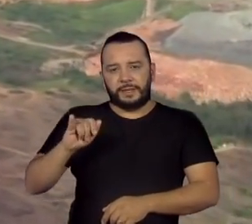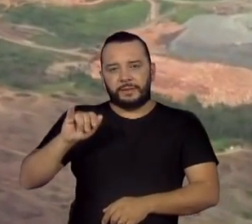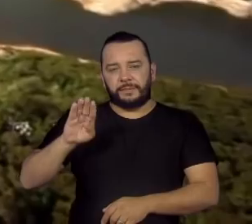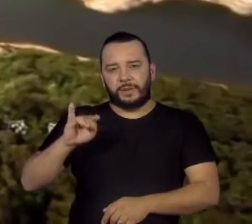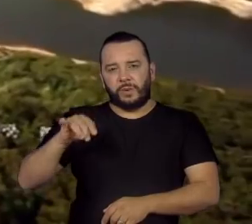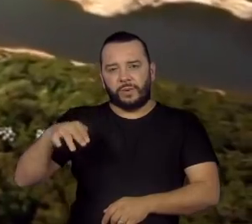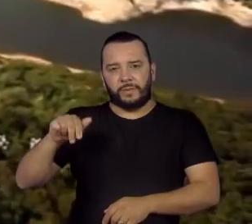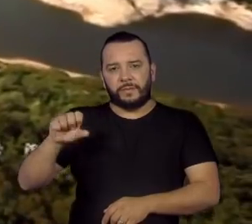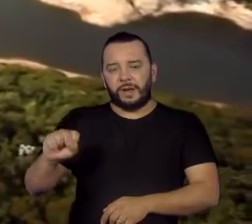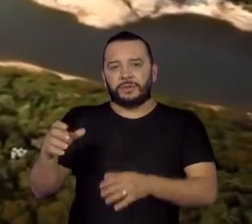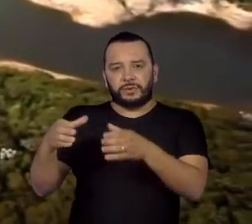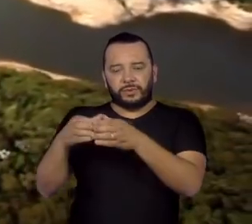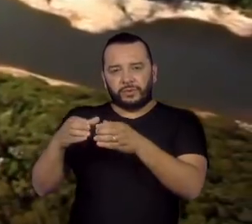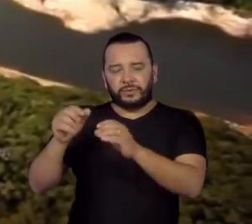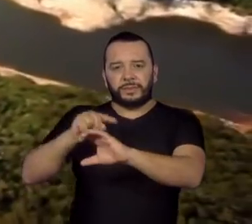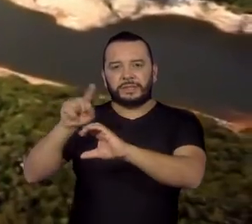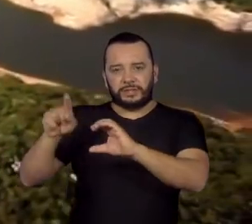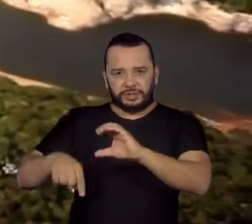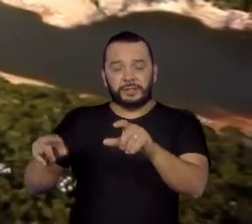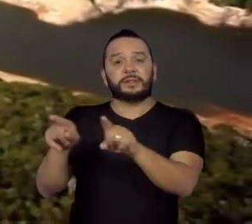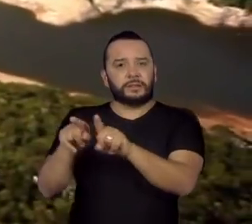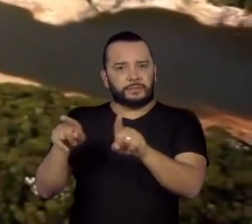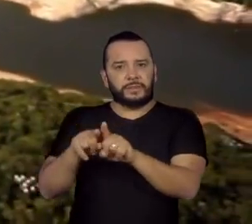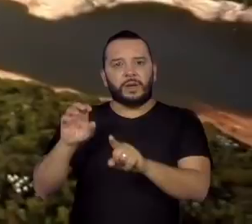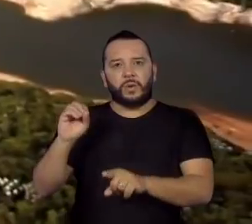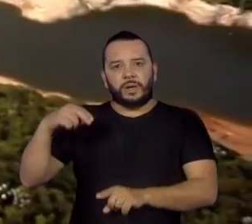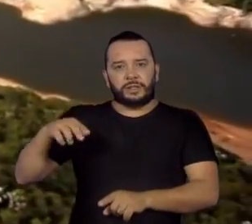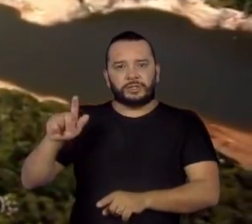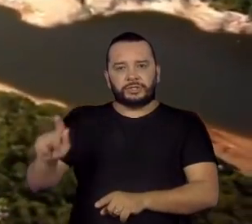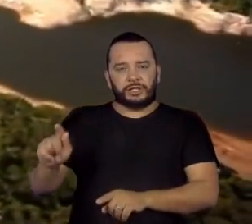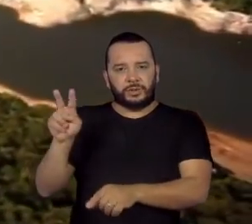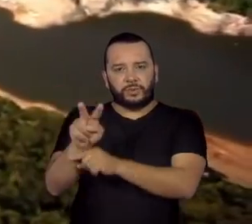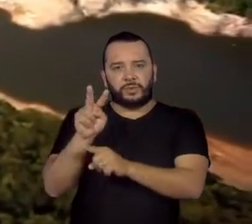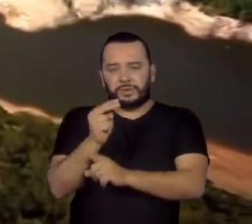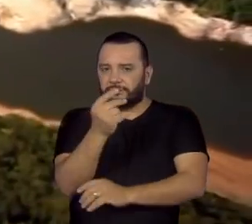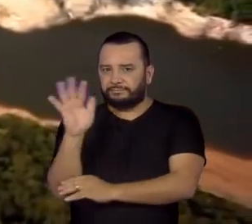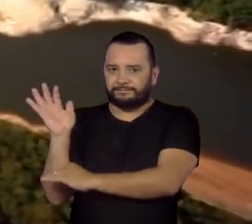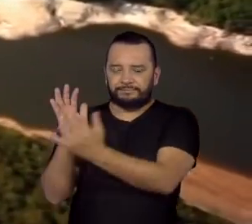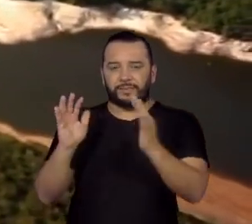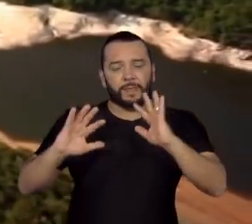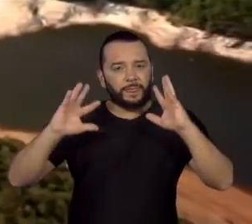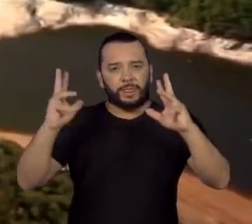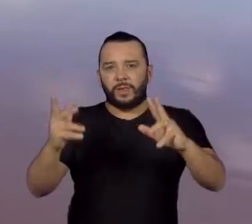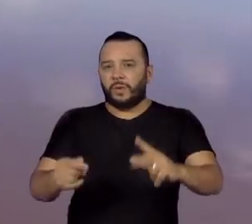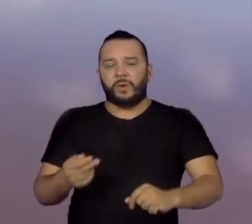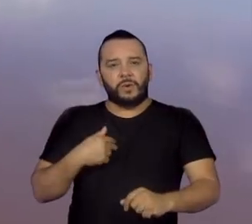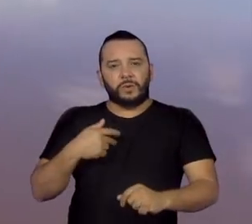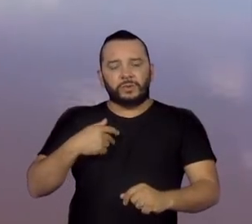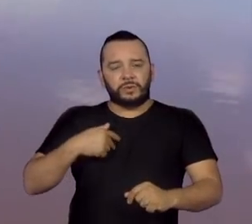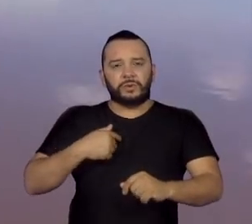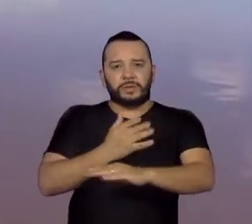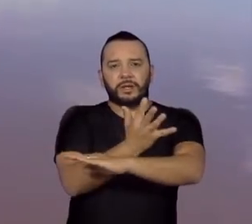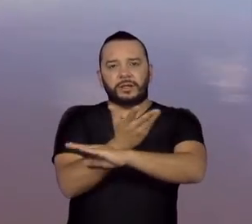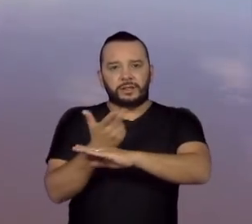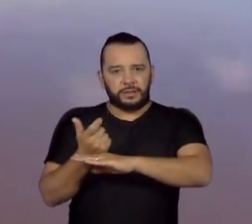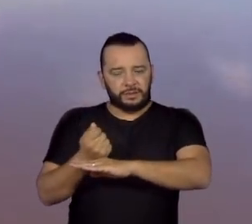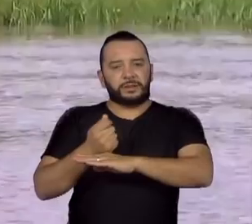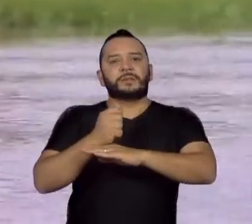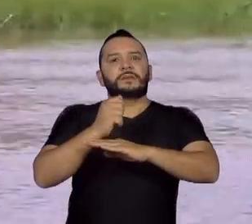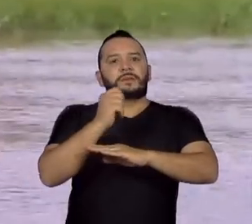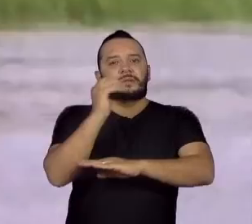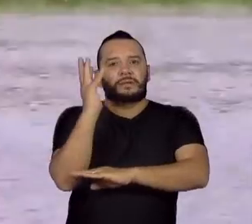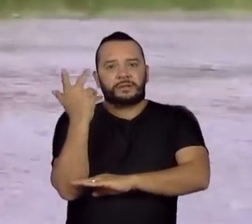reúne cientistas e ONGs ambientalistas. Todos os biomas foram atingidos, mas a situação pior foi